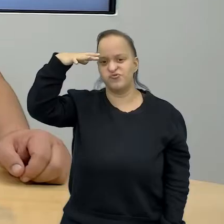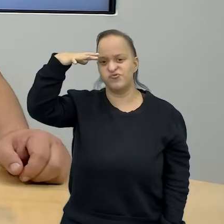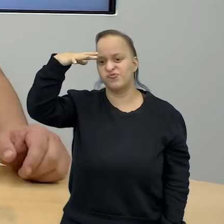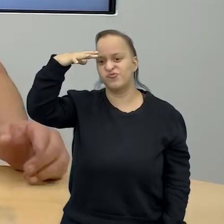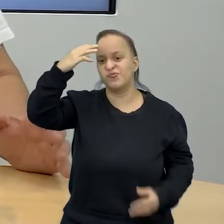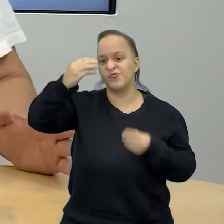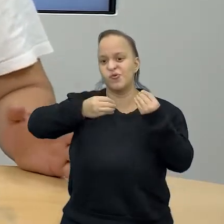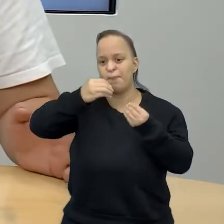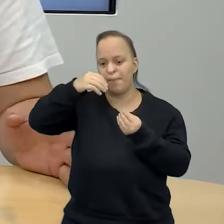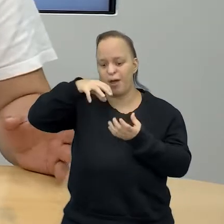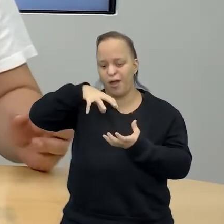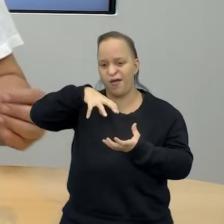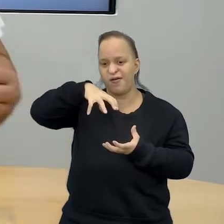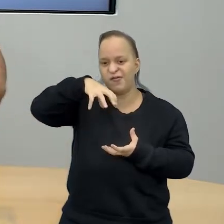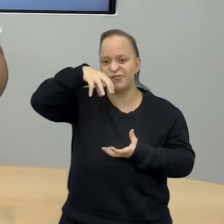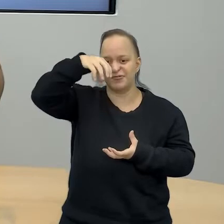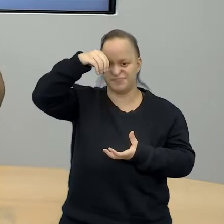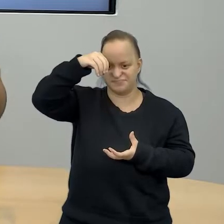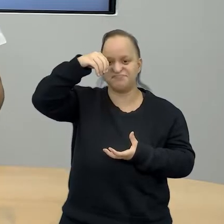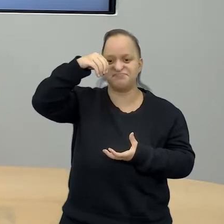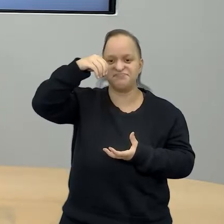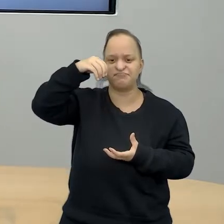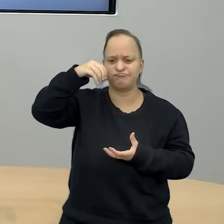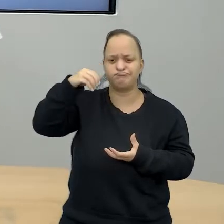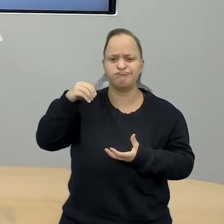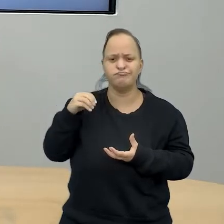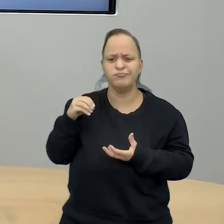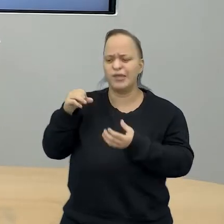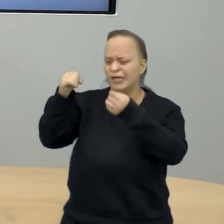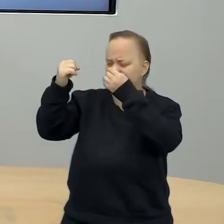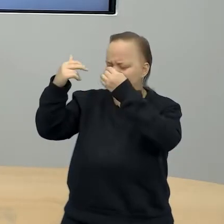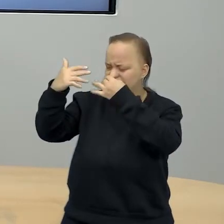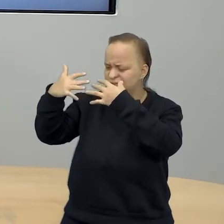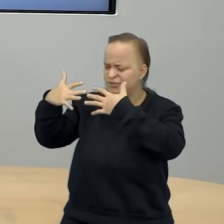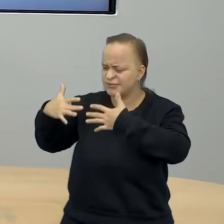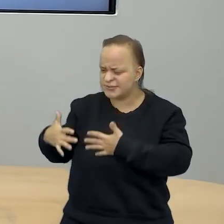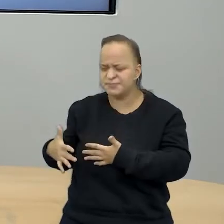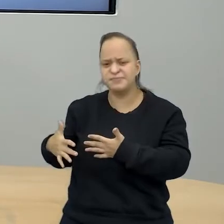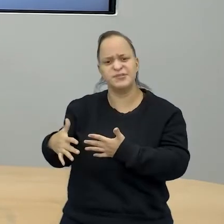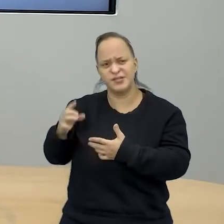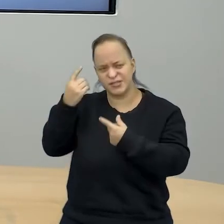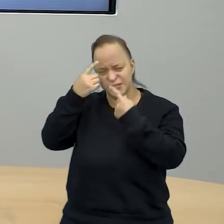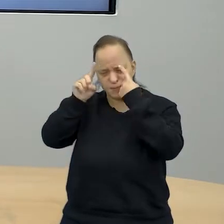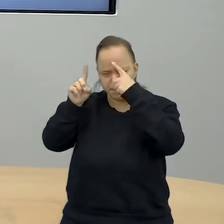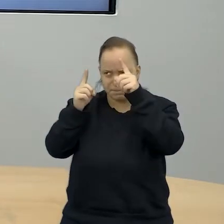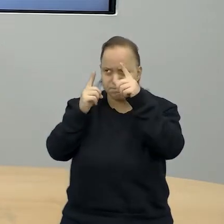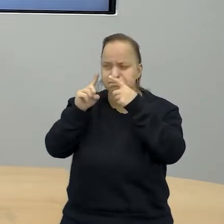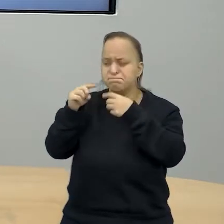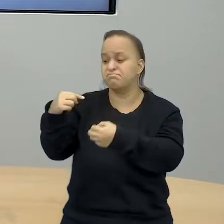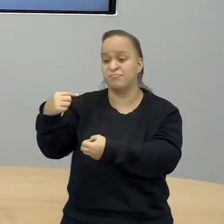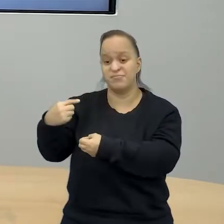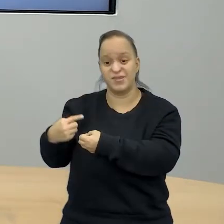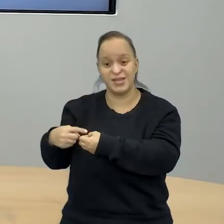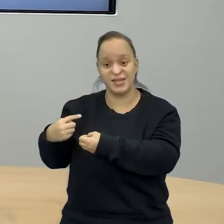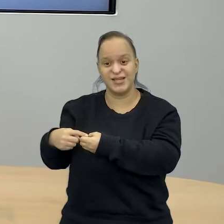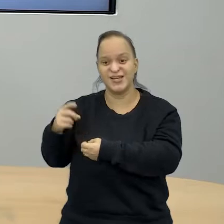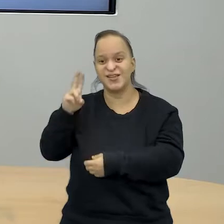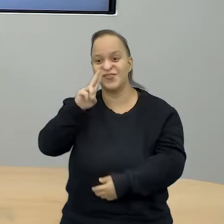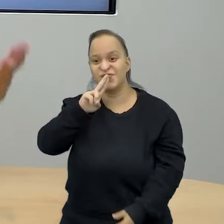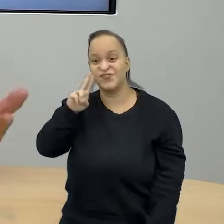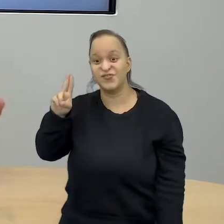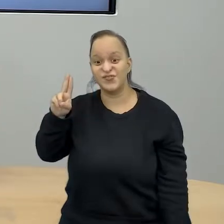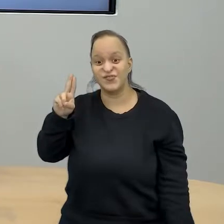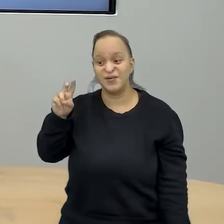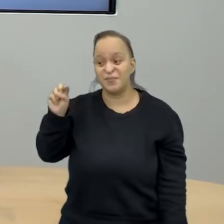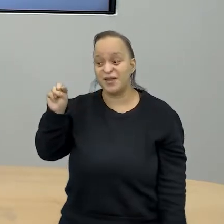garrafa PET. E aí eu contei a história para ele que eu tinha inventado uma cidade chamada Xandópolis e ele